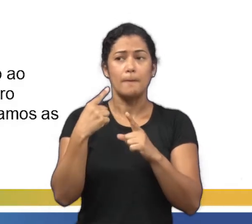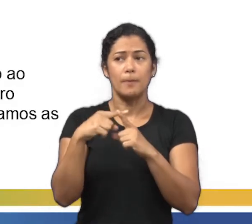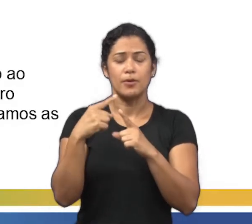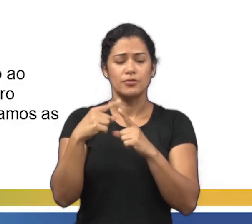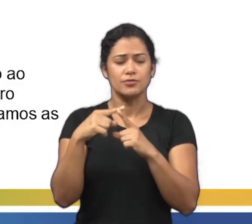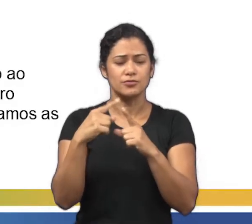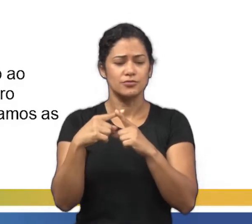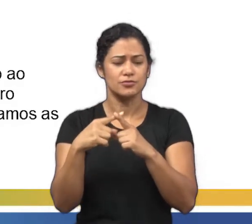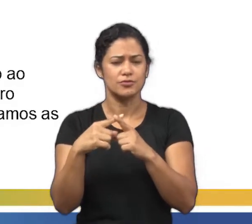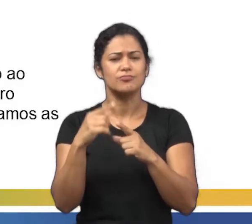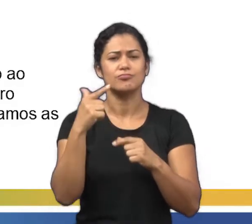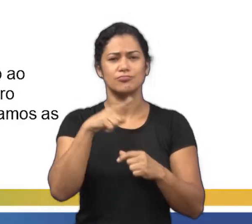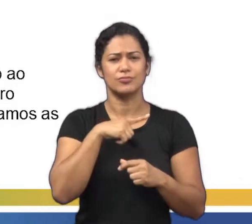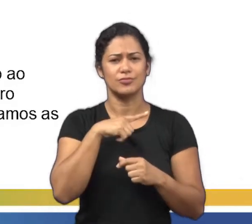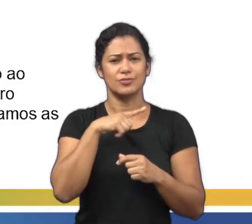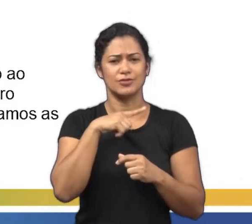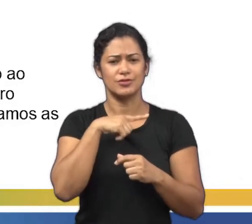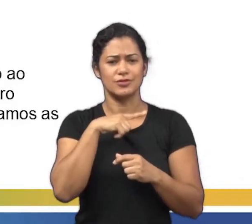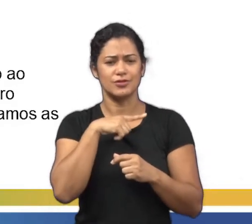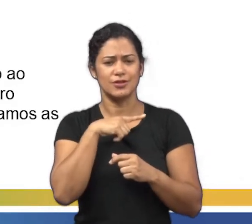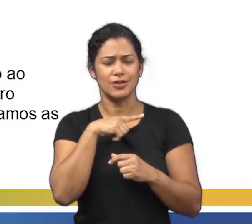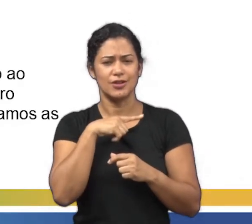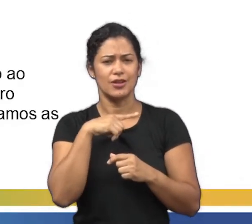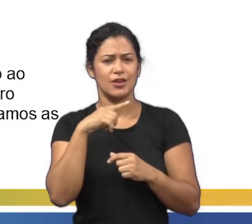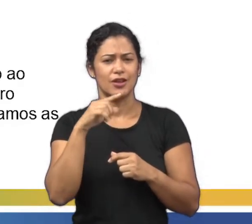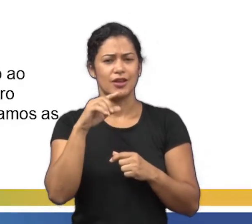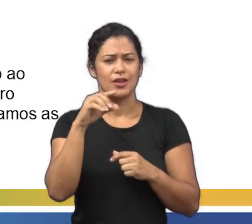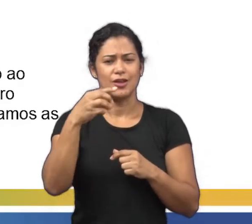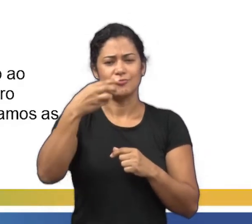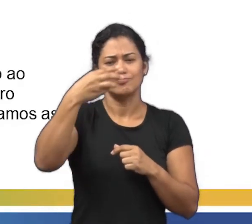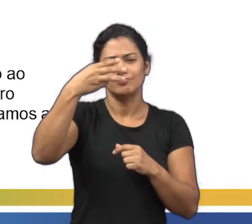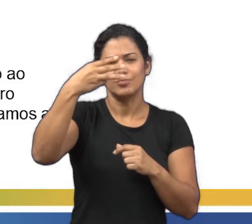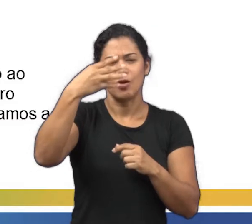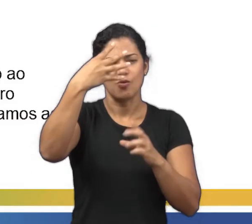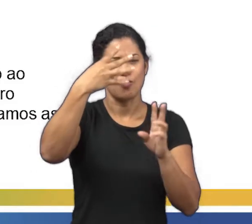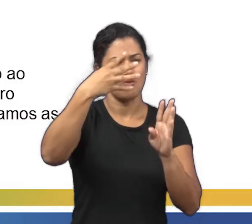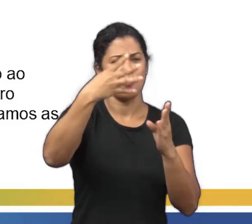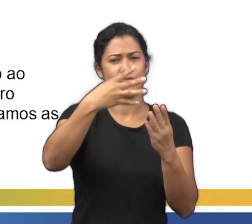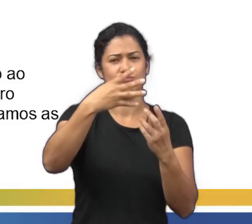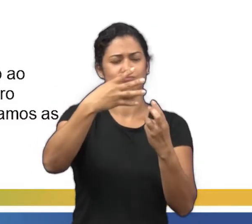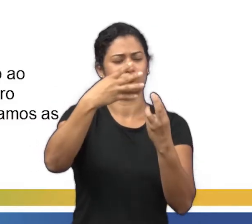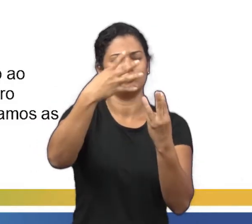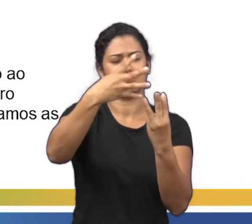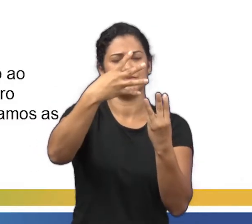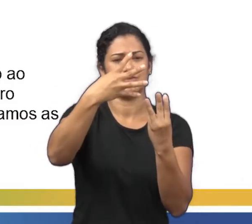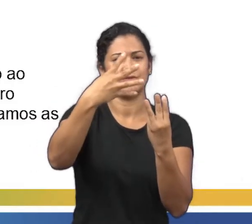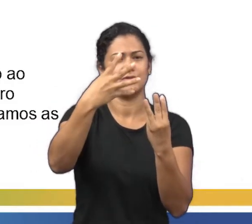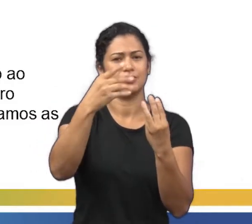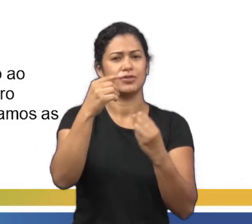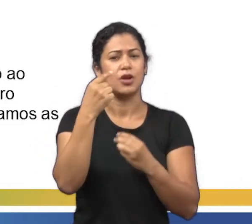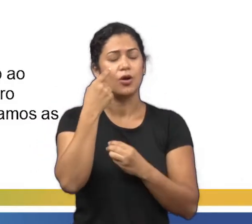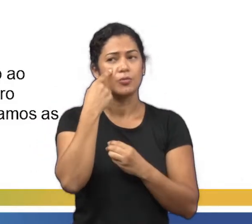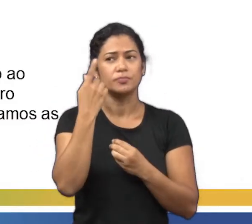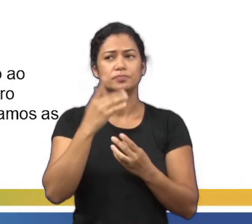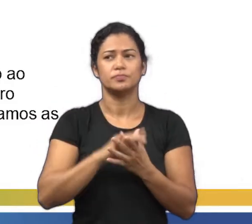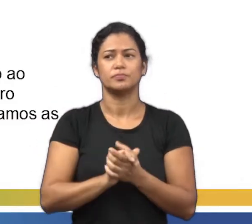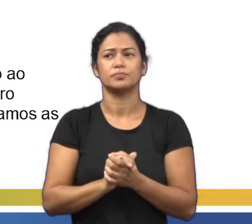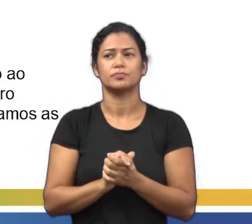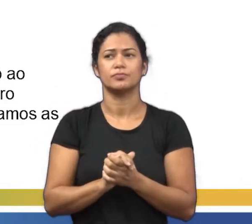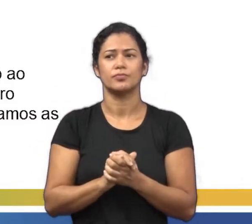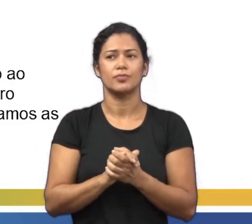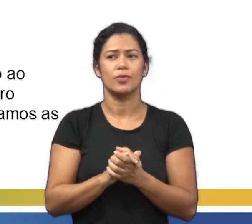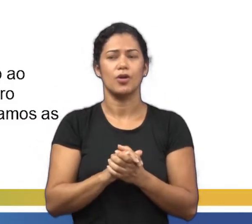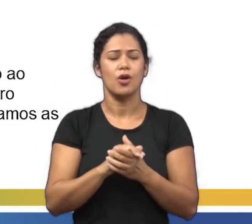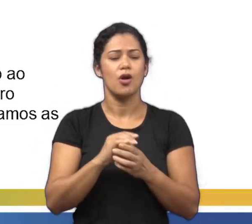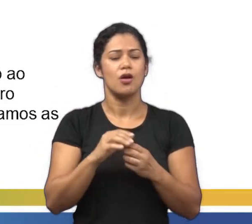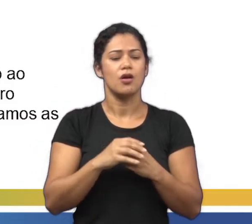não consegue colocar o expoente da forma que tá aí. Então, como é que eu coloco? Eu coloco menos 3, o circunflexo e o